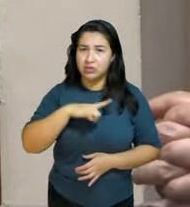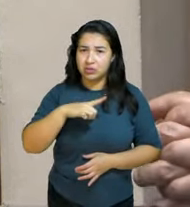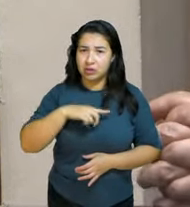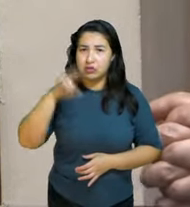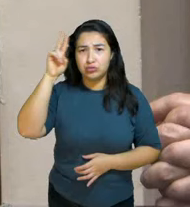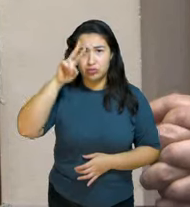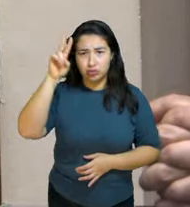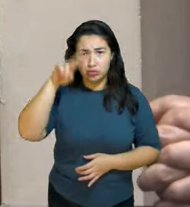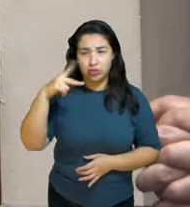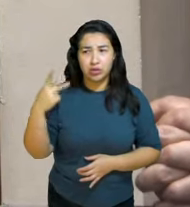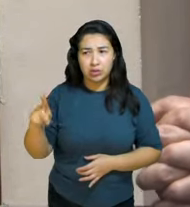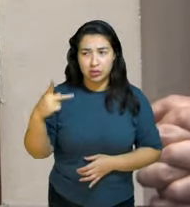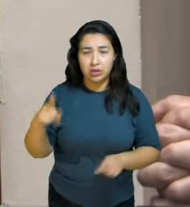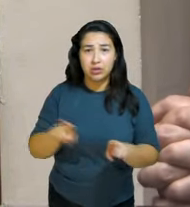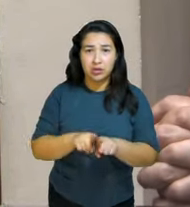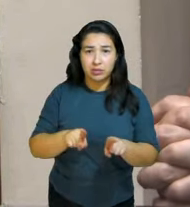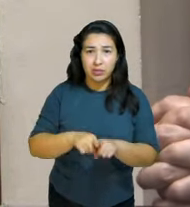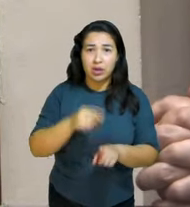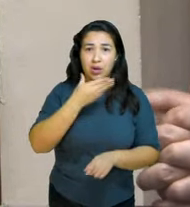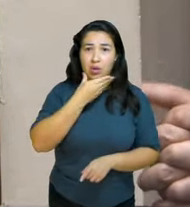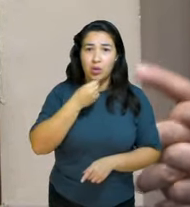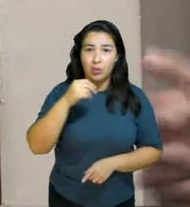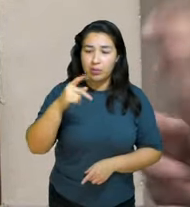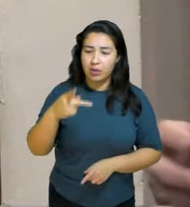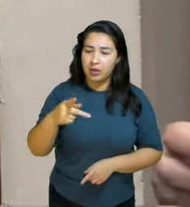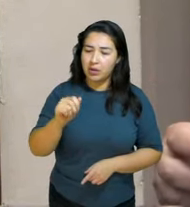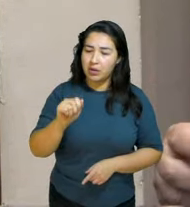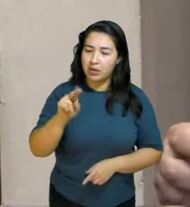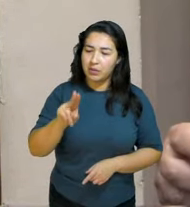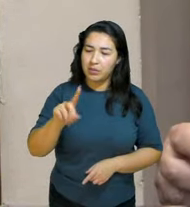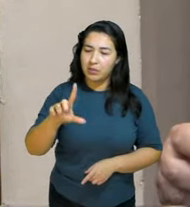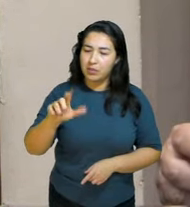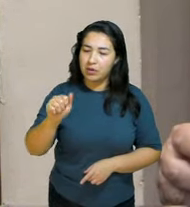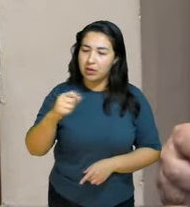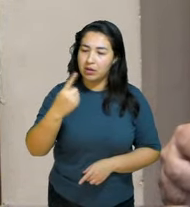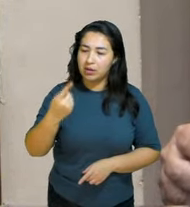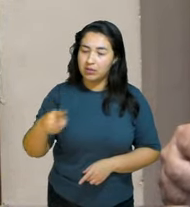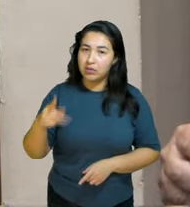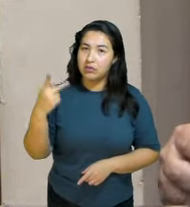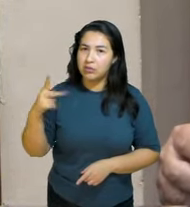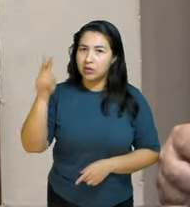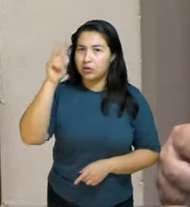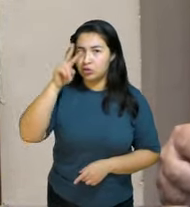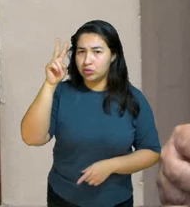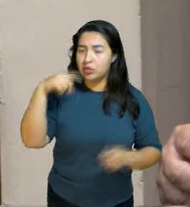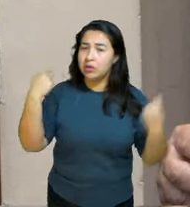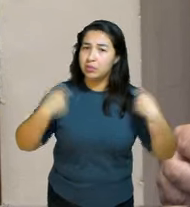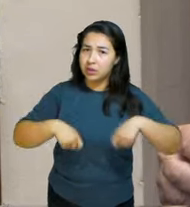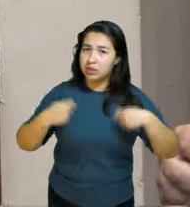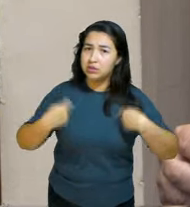como o Paulão também tem a sua história, e essa história tem que ser respeitada. Agora,